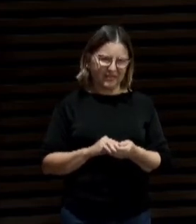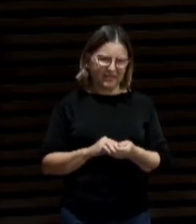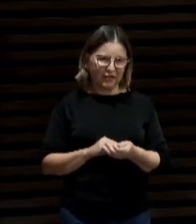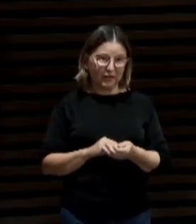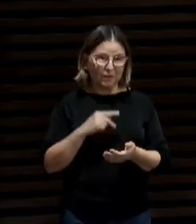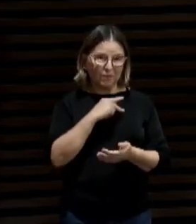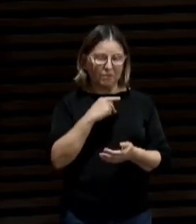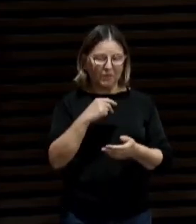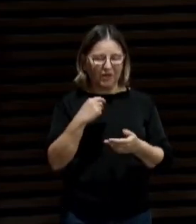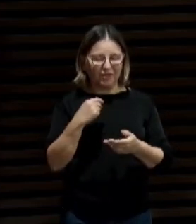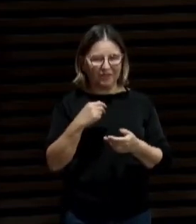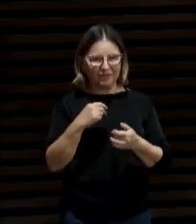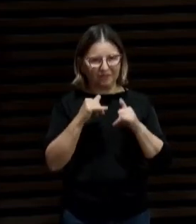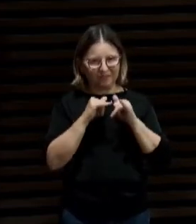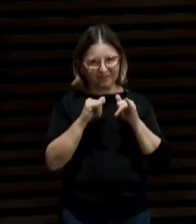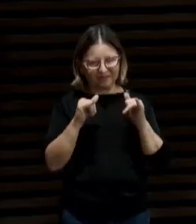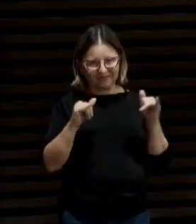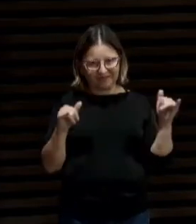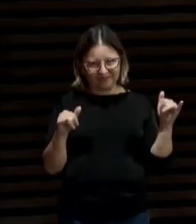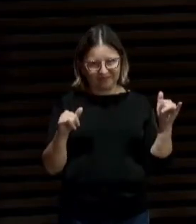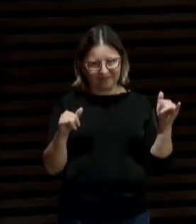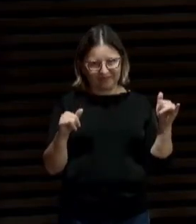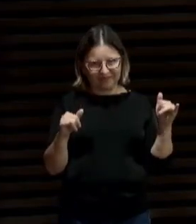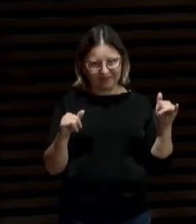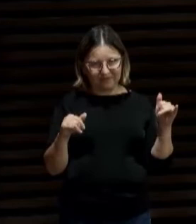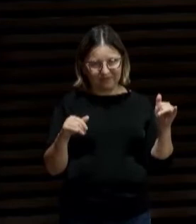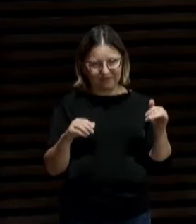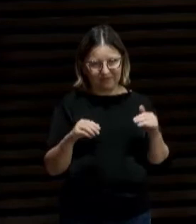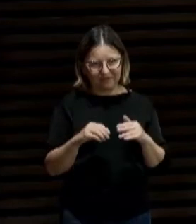Paulo diz assim, eis que vos digo um mistério,